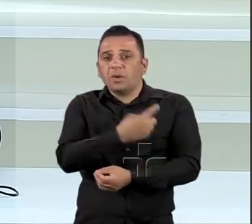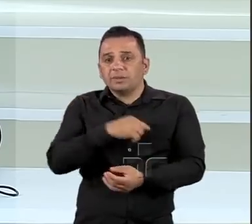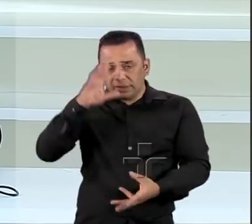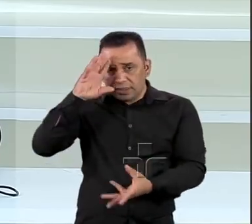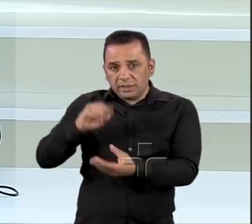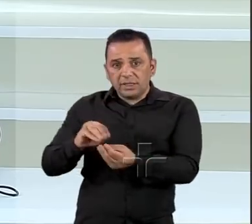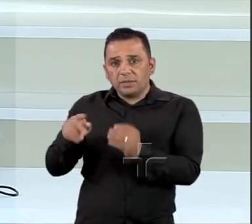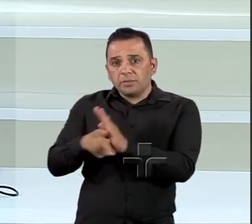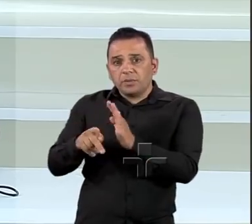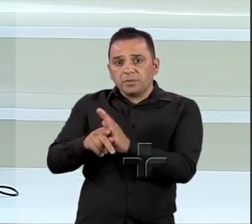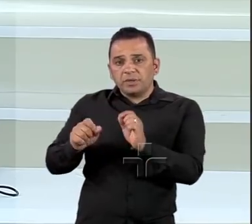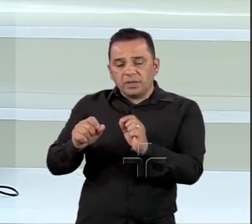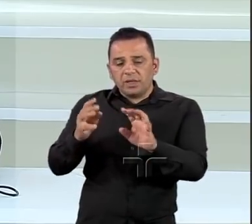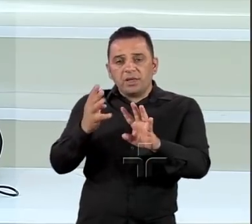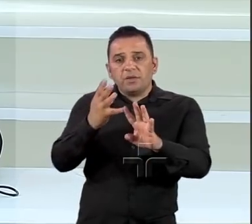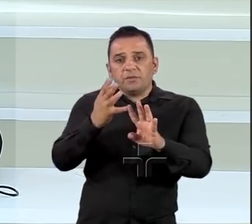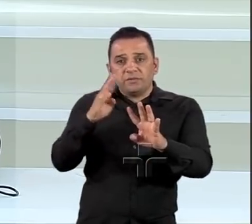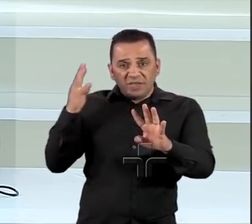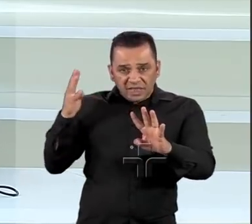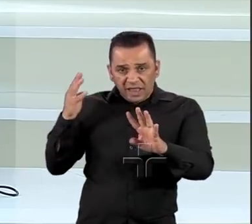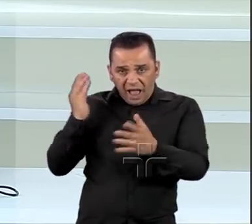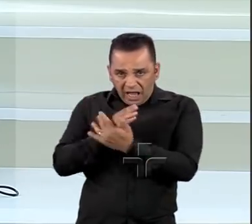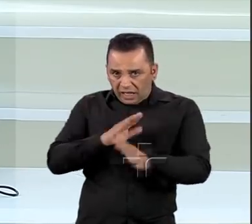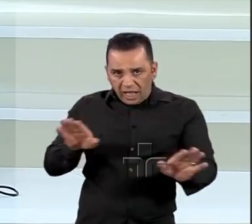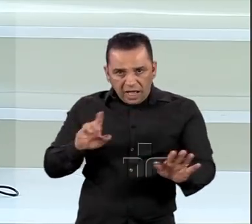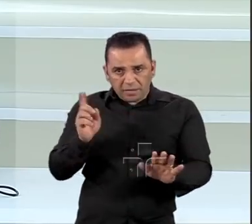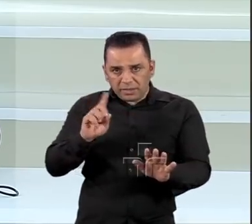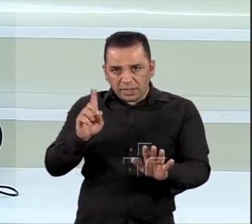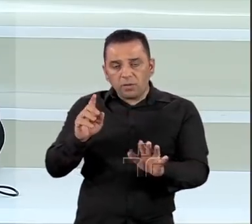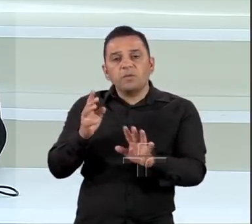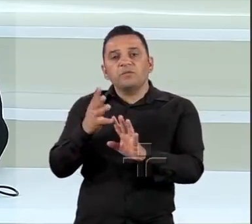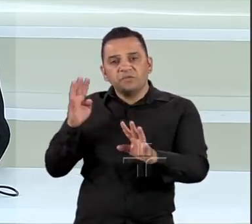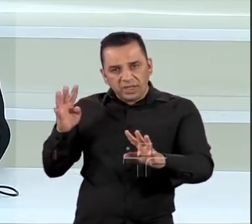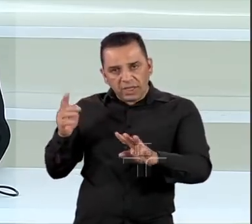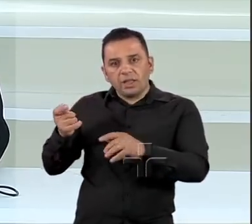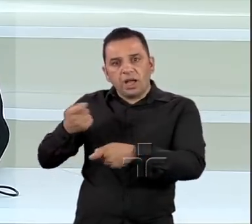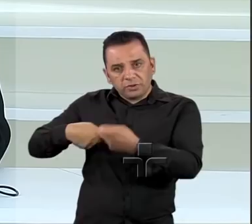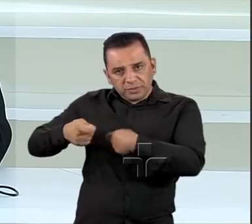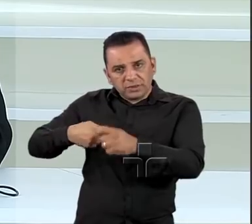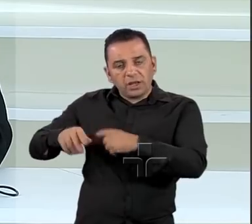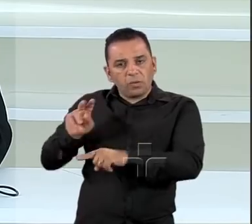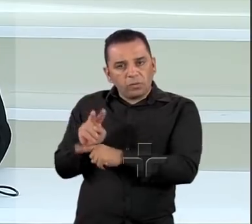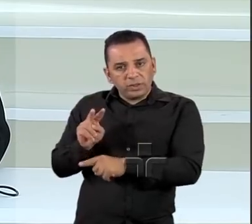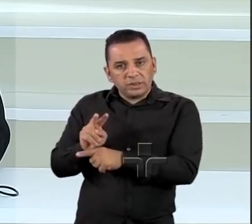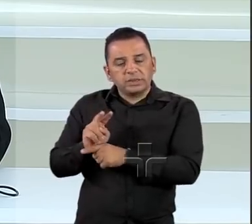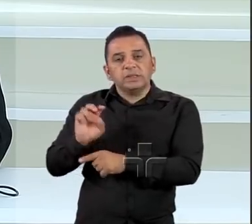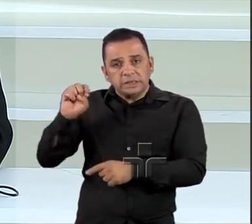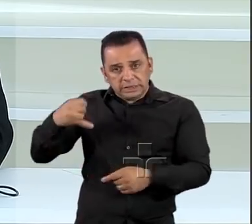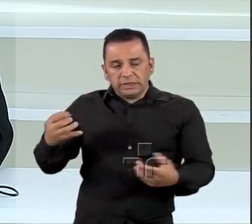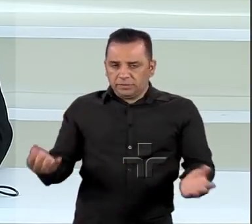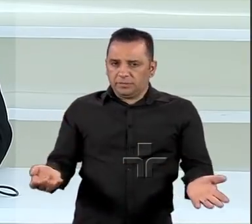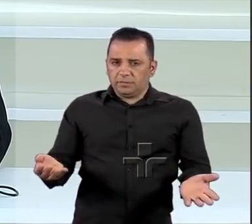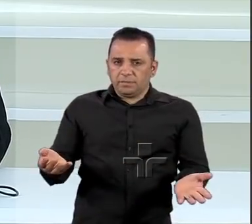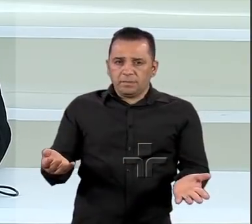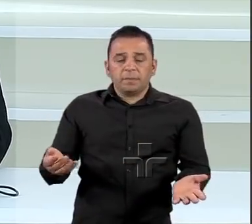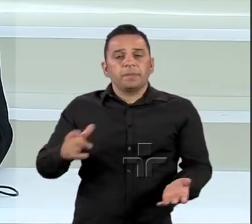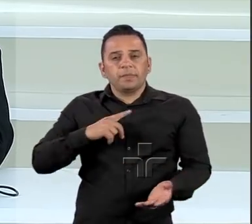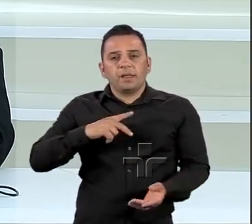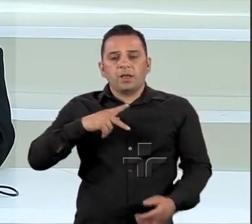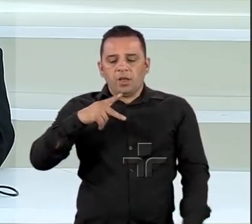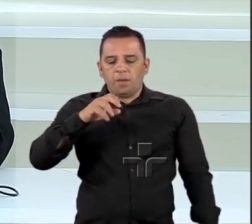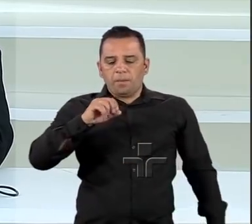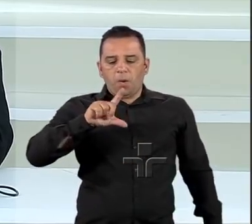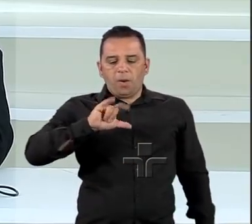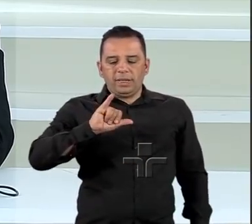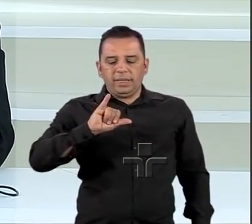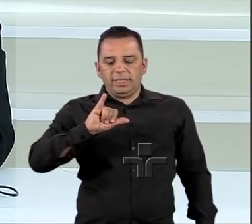fila não se acaba, fila se gerencia. E, dessa maneira, o meio, as policlínicas chamadas dentro